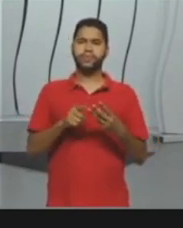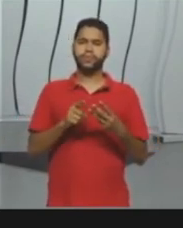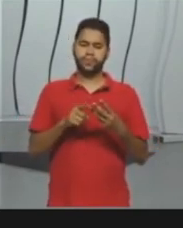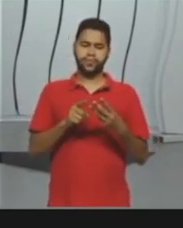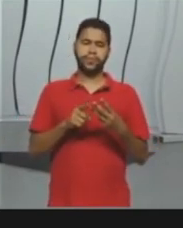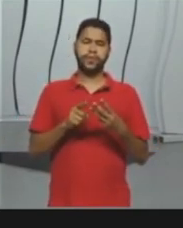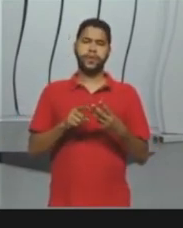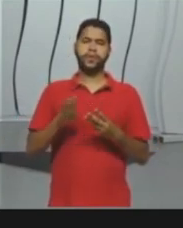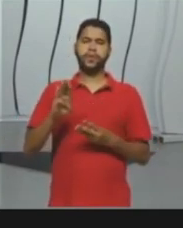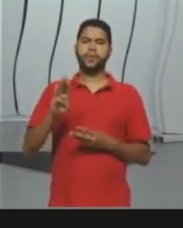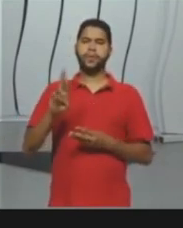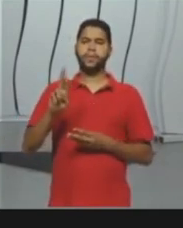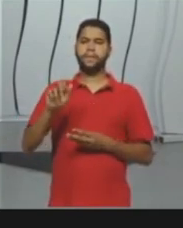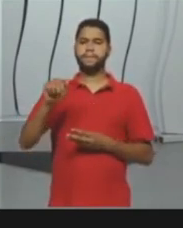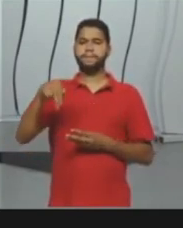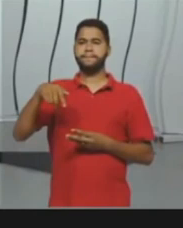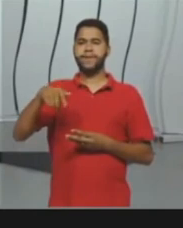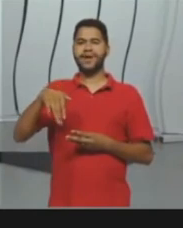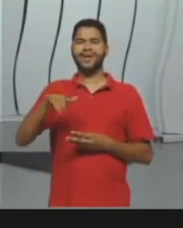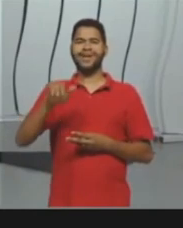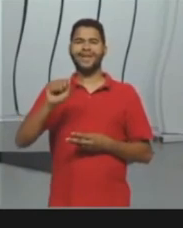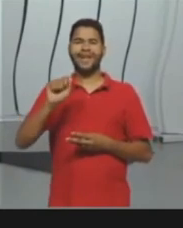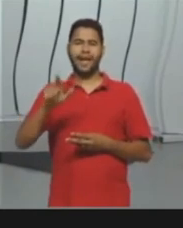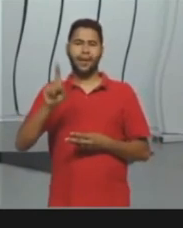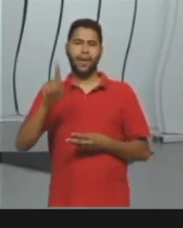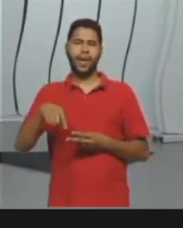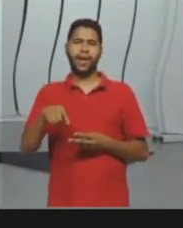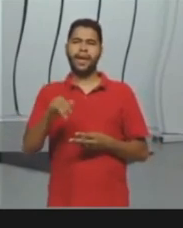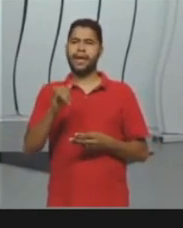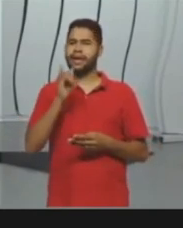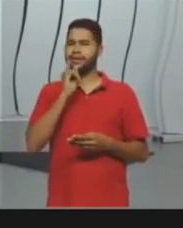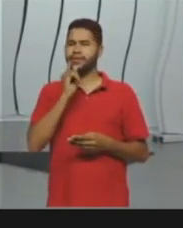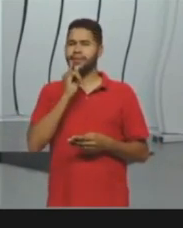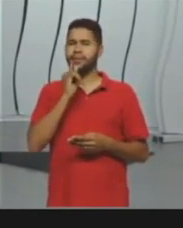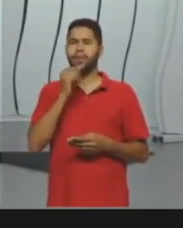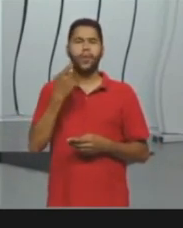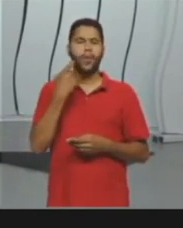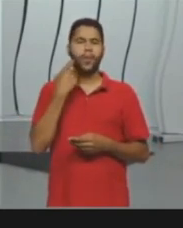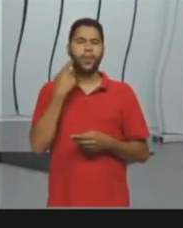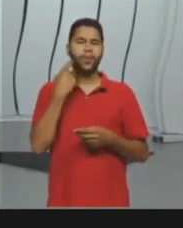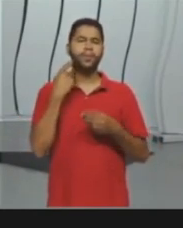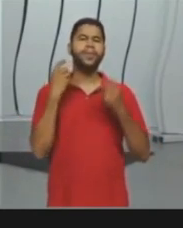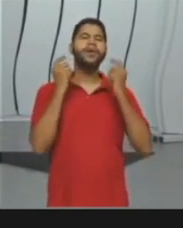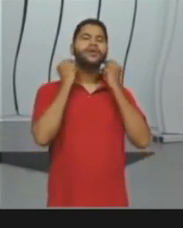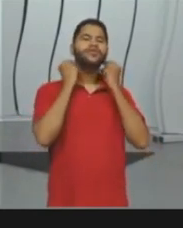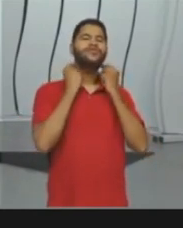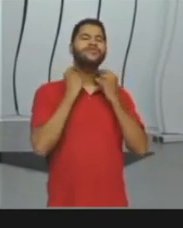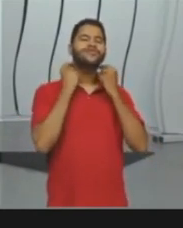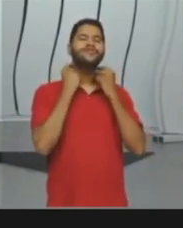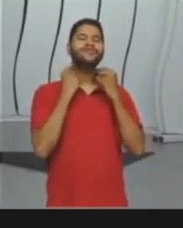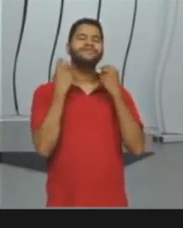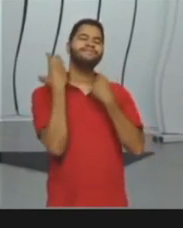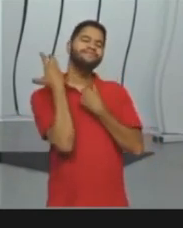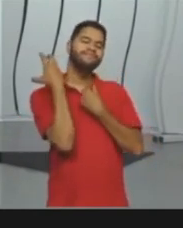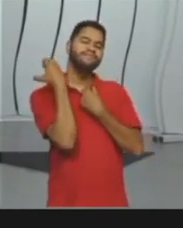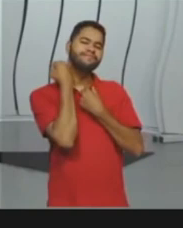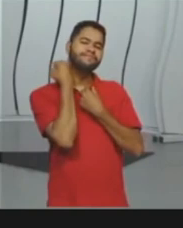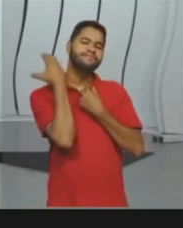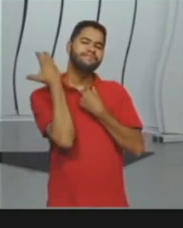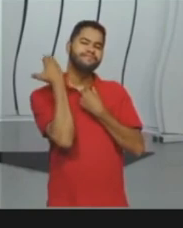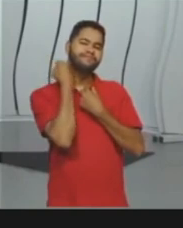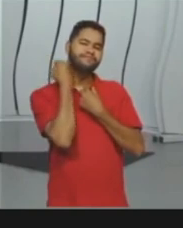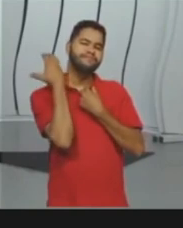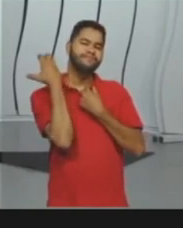Respiração branquial, super conhecida por causa do grande grupo dos peixes, né, que tem aquelas brânquias aqui nas guelras, né, que são aqueles